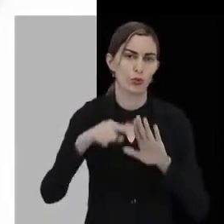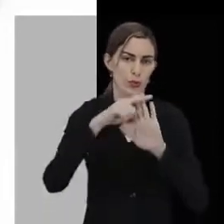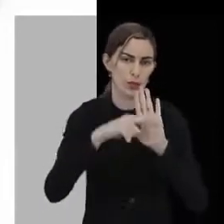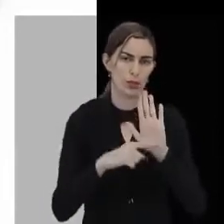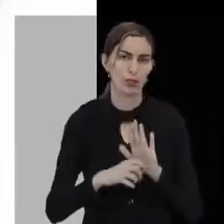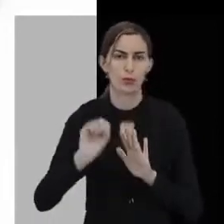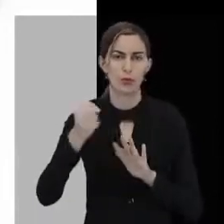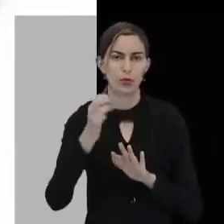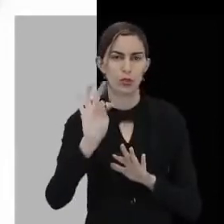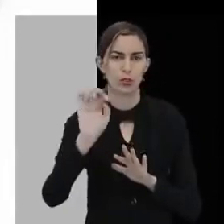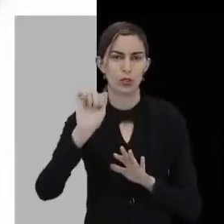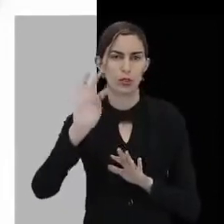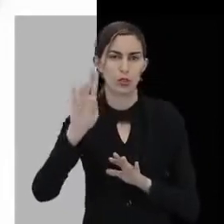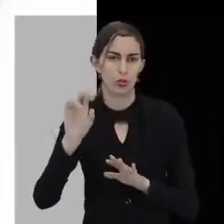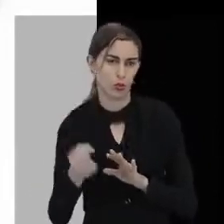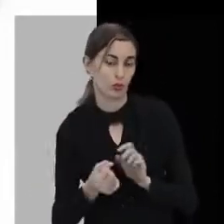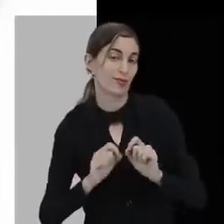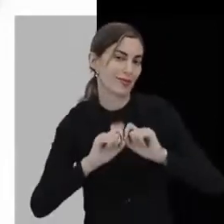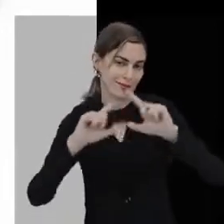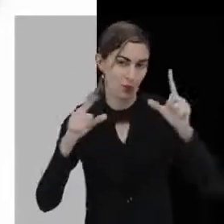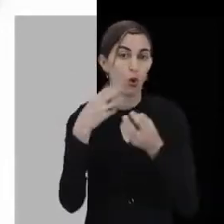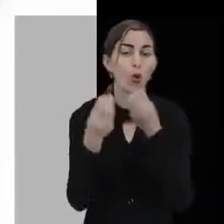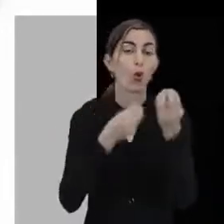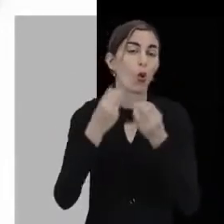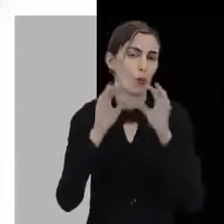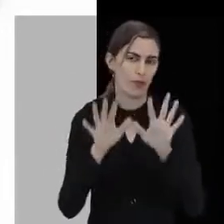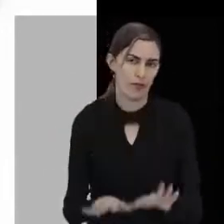exemplozinho de uma imagem de como ficaria